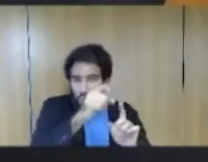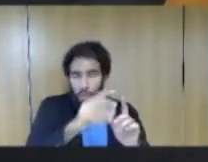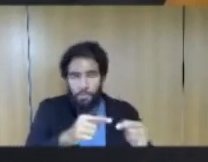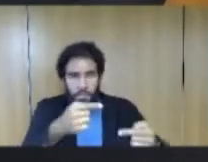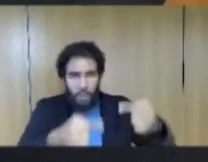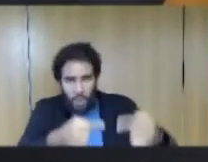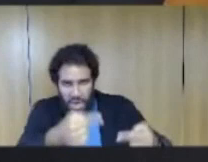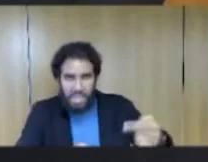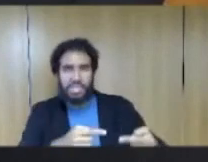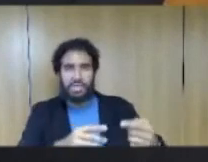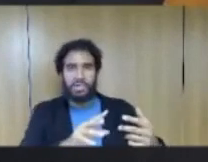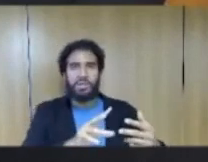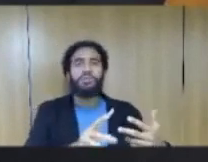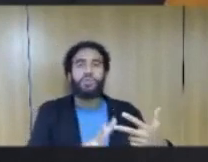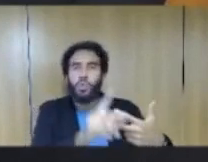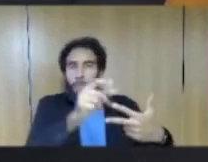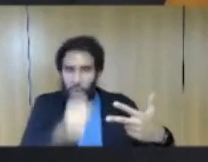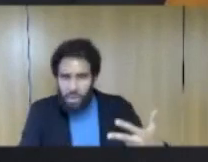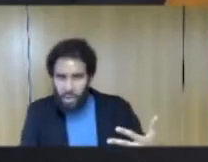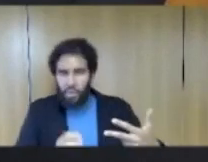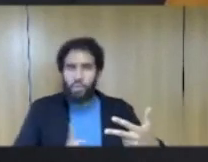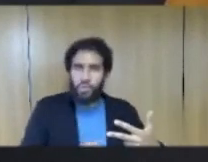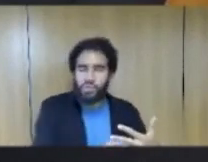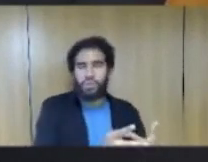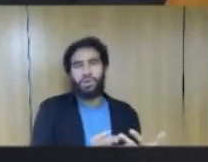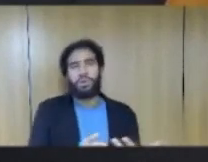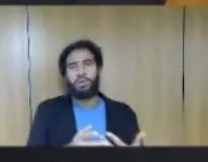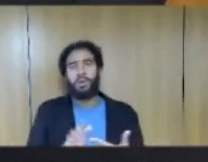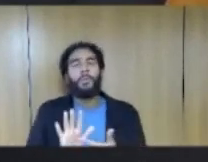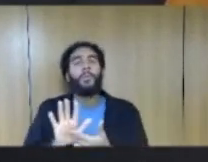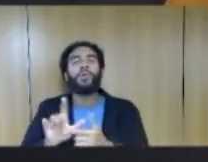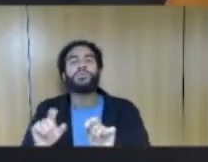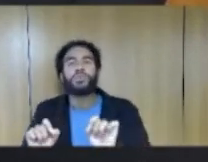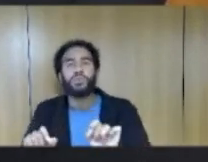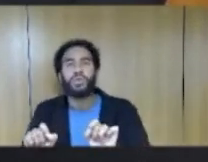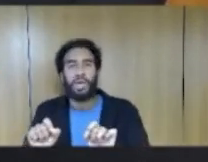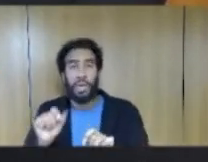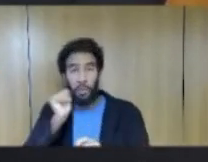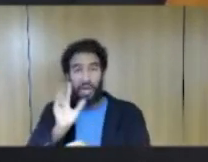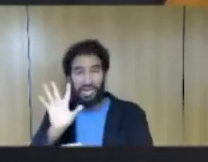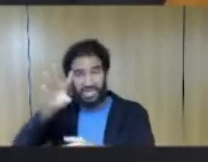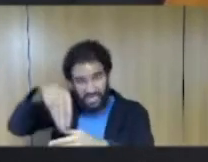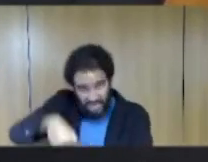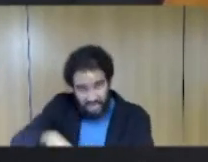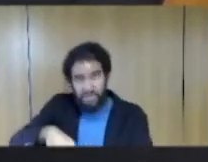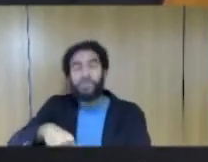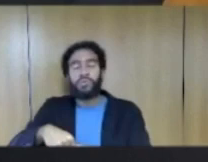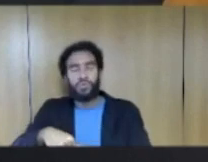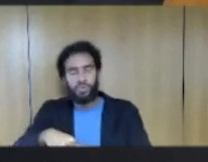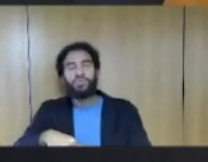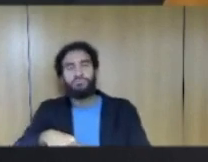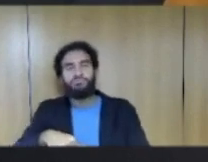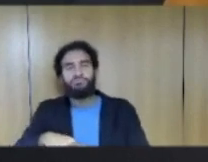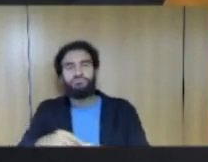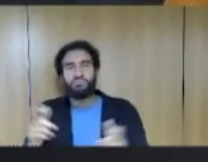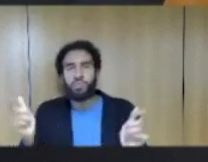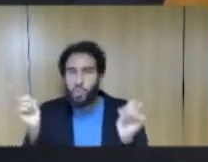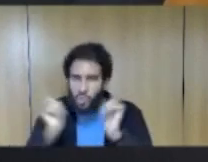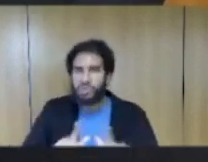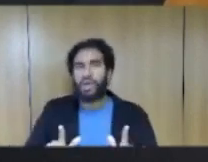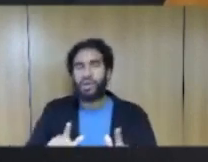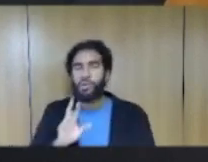instituições consegue ter melhores resultados e ao mesmo tempo é um